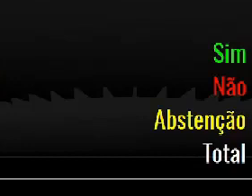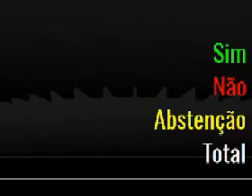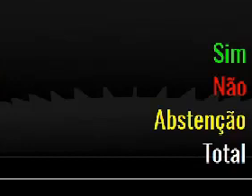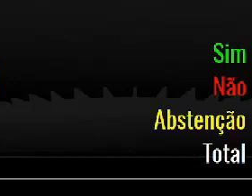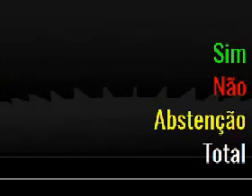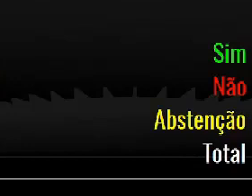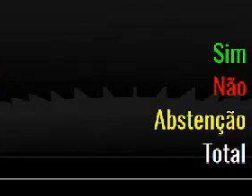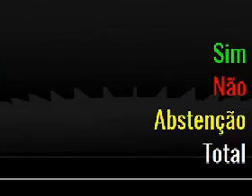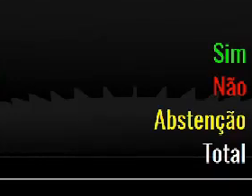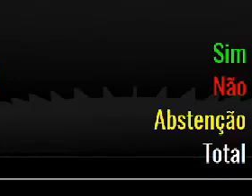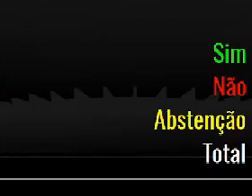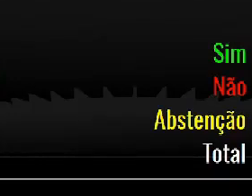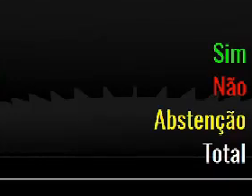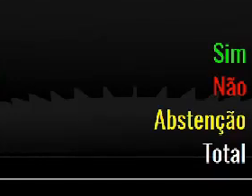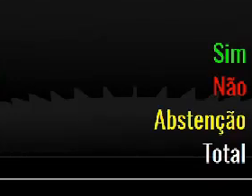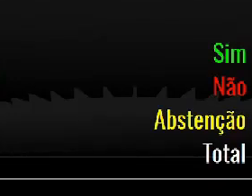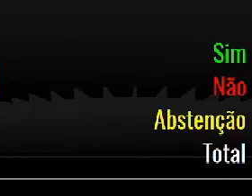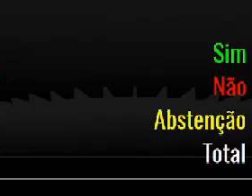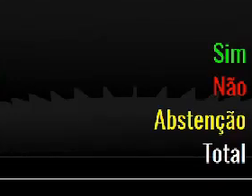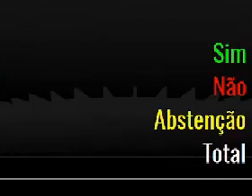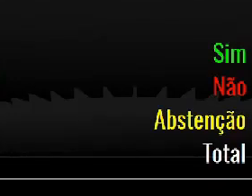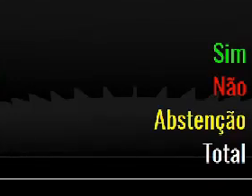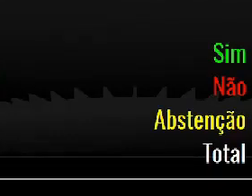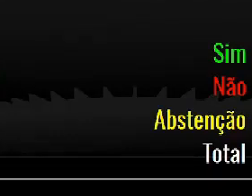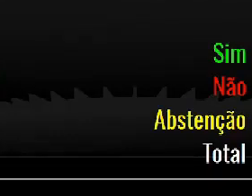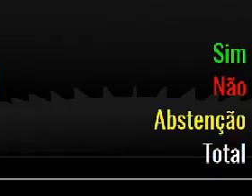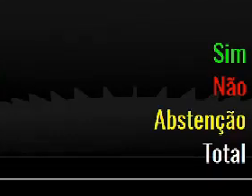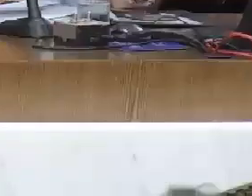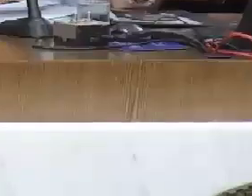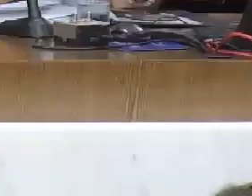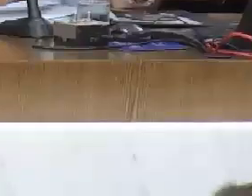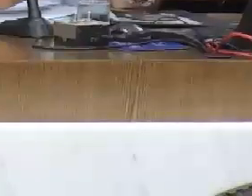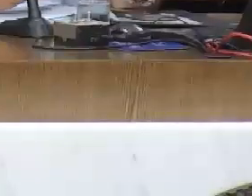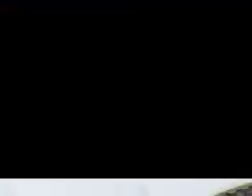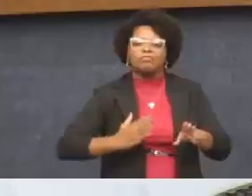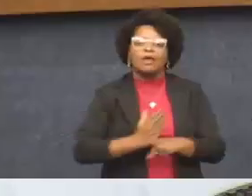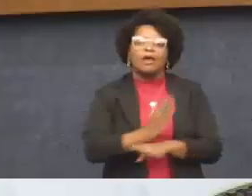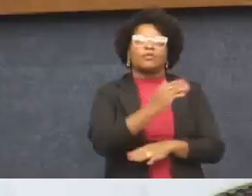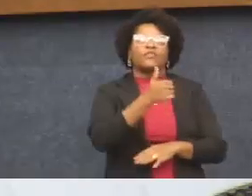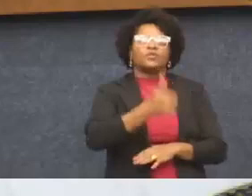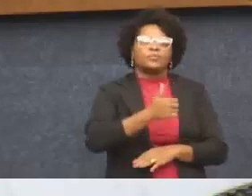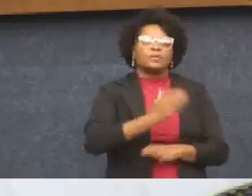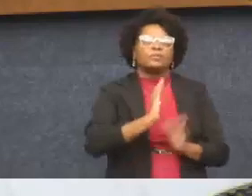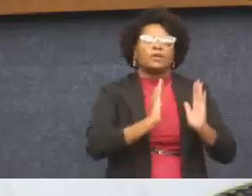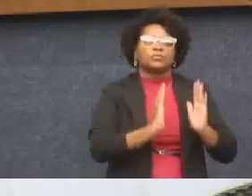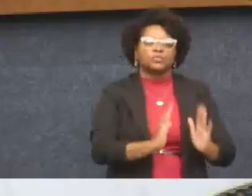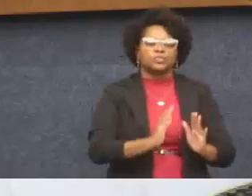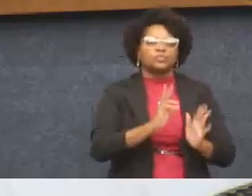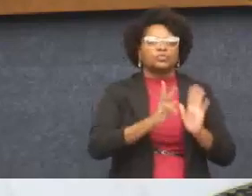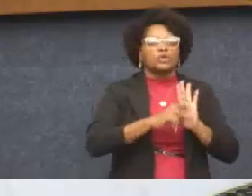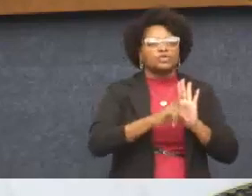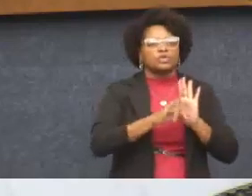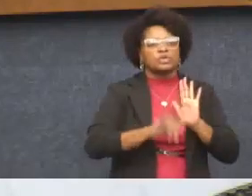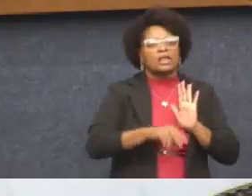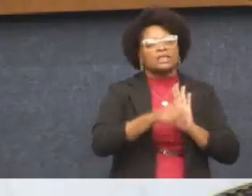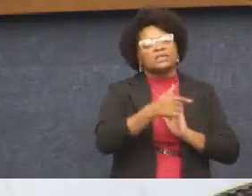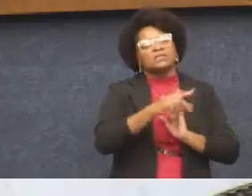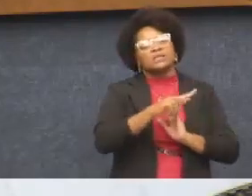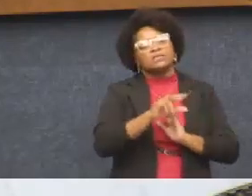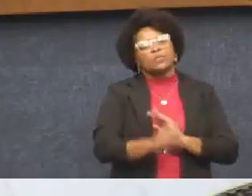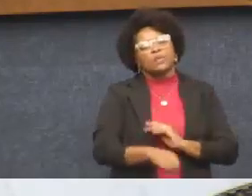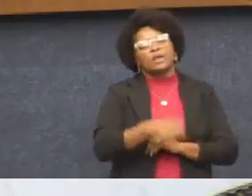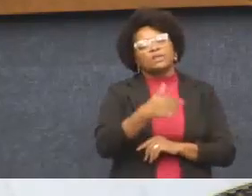39 votos sim, nenhum voto não, nenhuma abstenção. Está aprovado em primeiro turno o projeto de lei